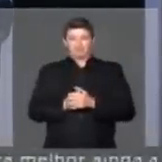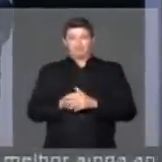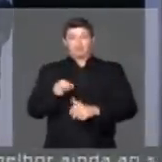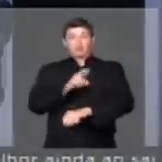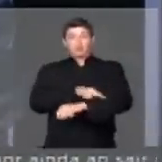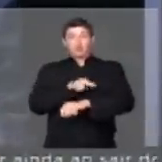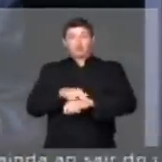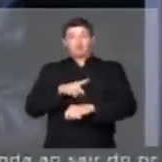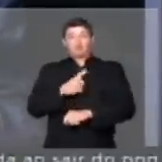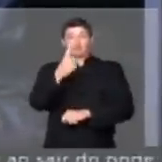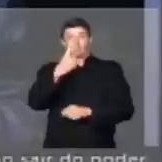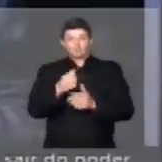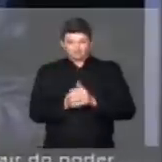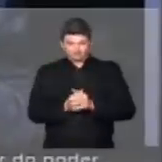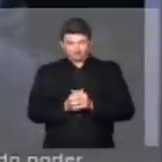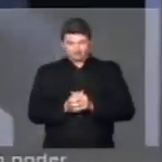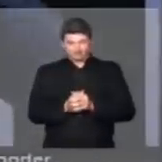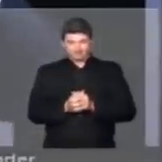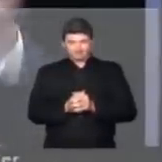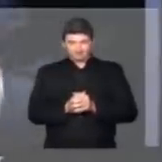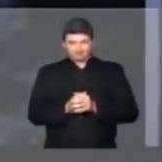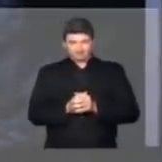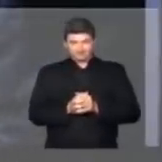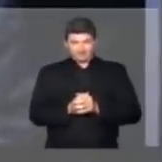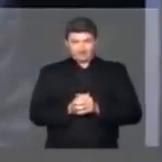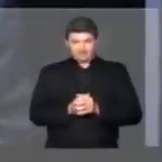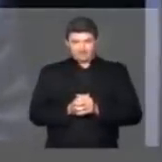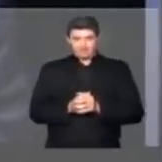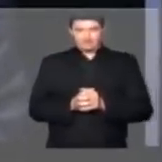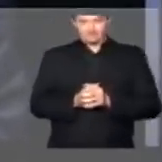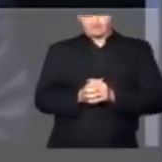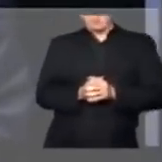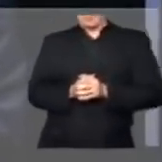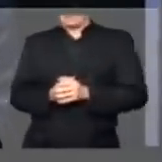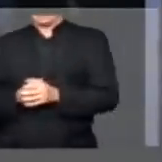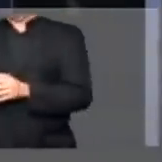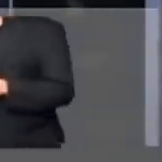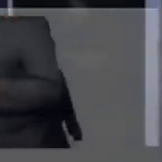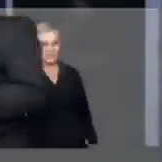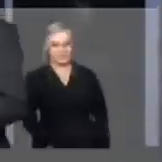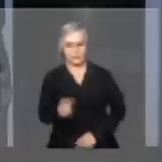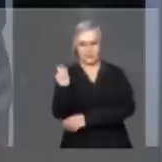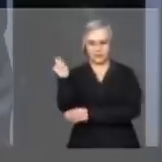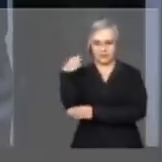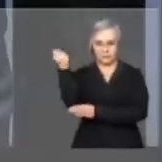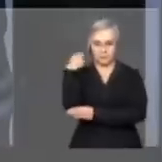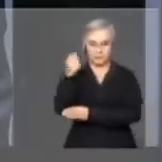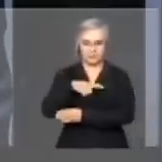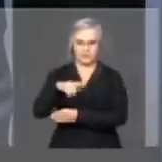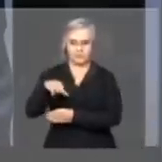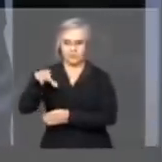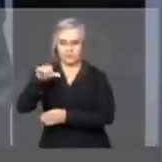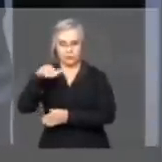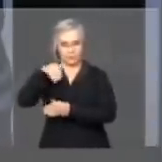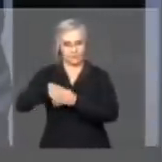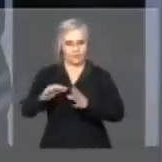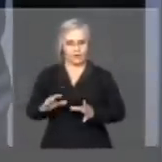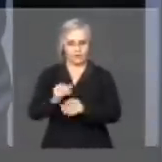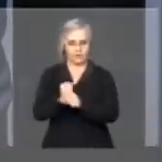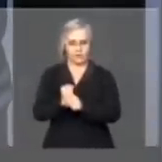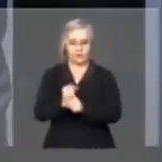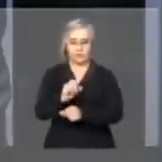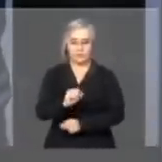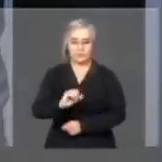Roraima, a gente tem 1 voto. Rio Grande do Sul, nós temos 9 votos.